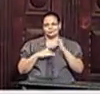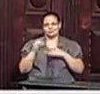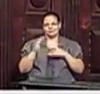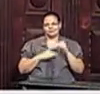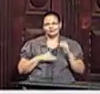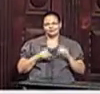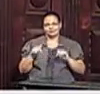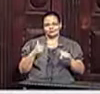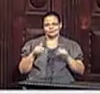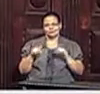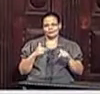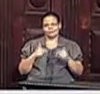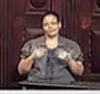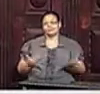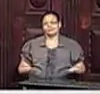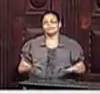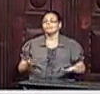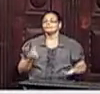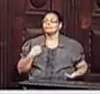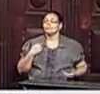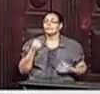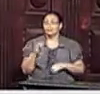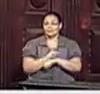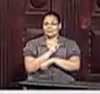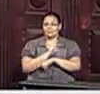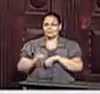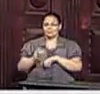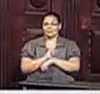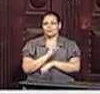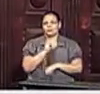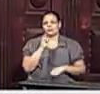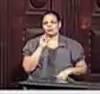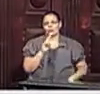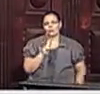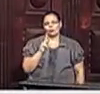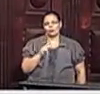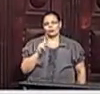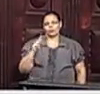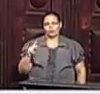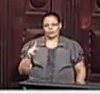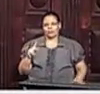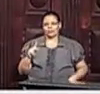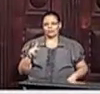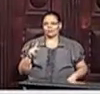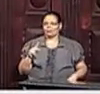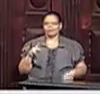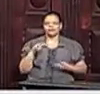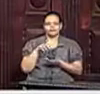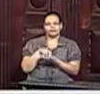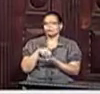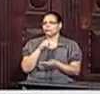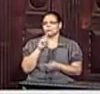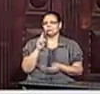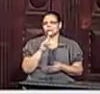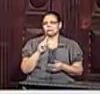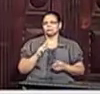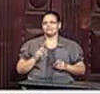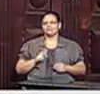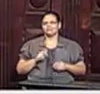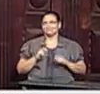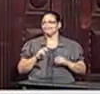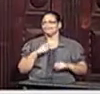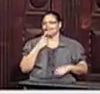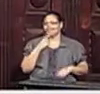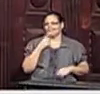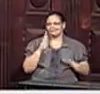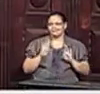disso, a estratégia da UPP, que hoje não funciona mais, o que é que ela fez com o